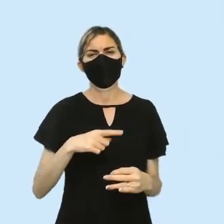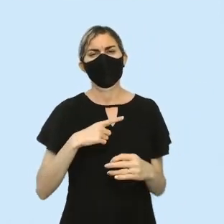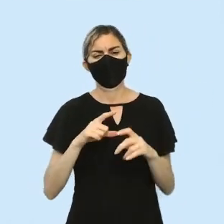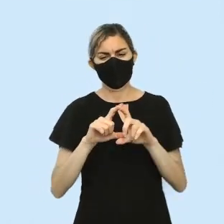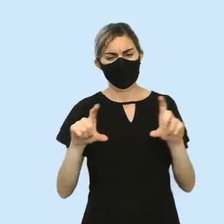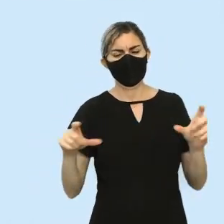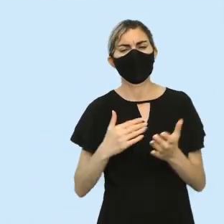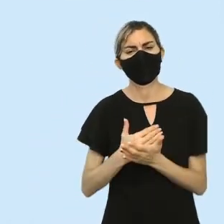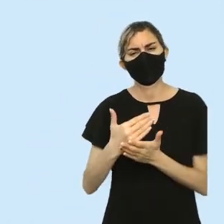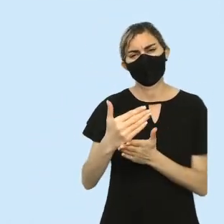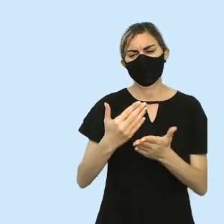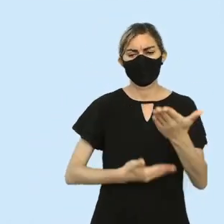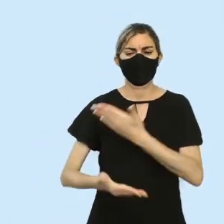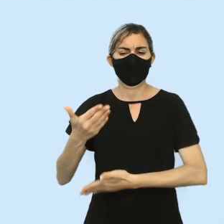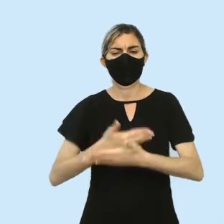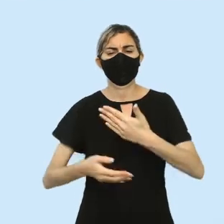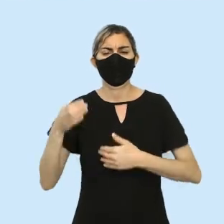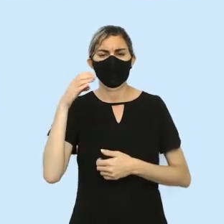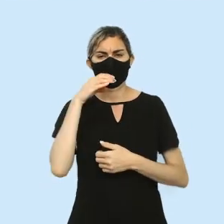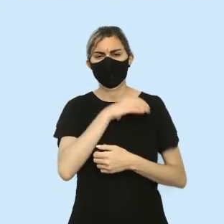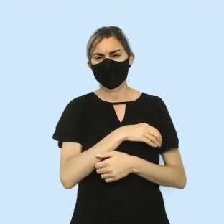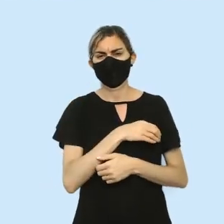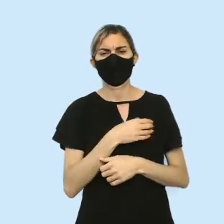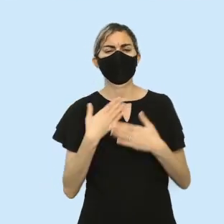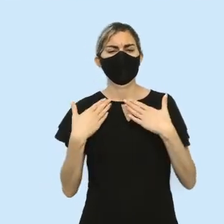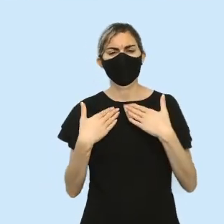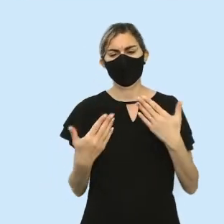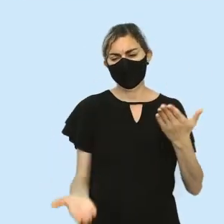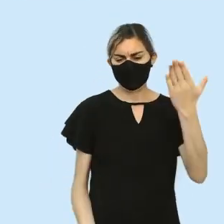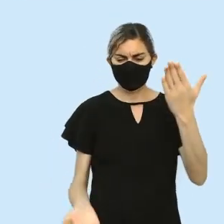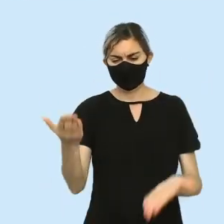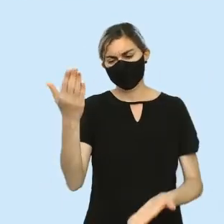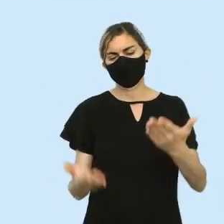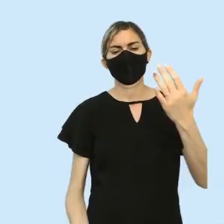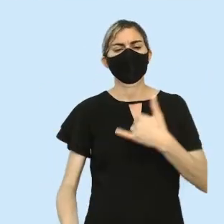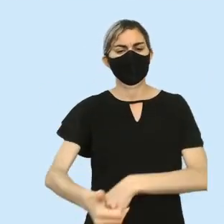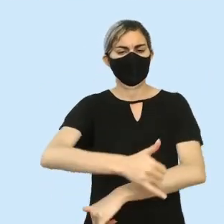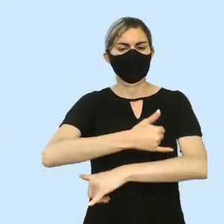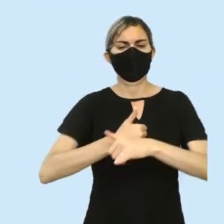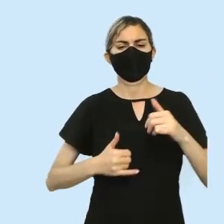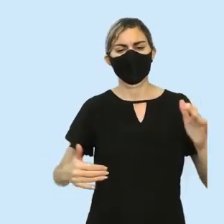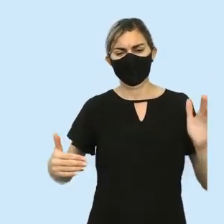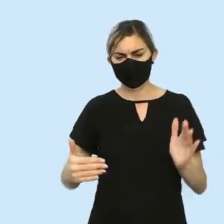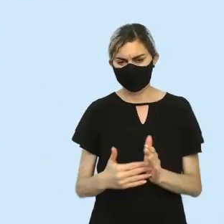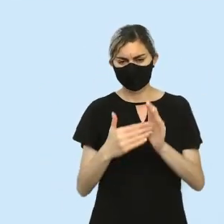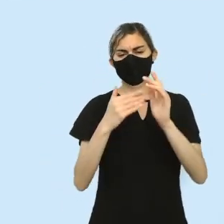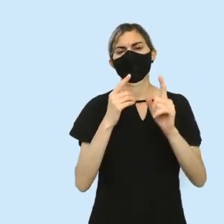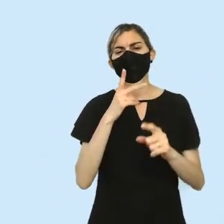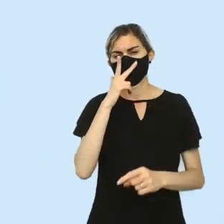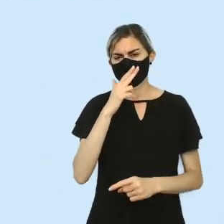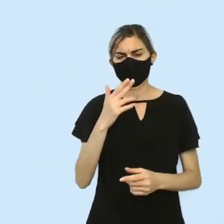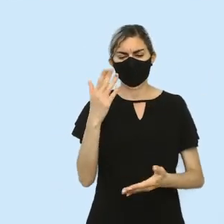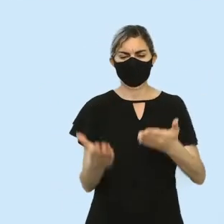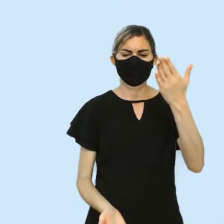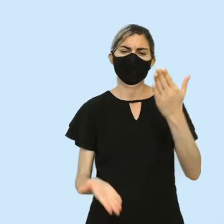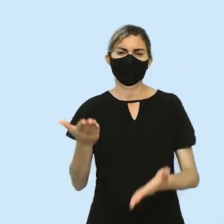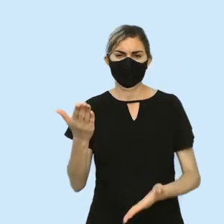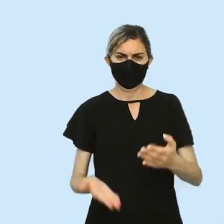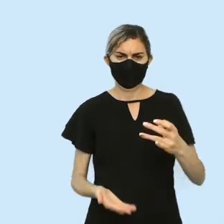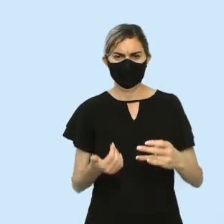do princípio da troca de calor. É o balanço energético até atingir a mesma